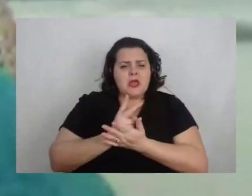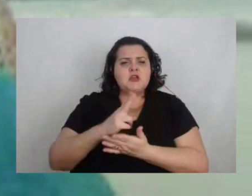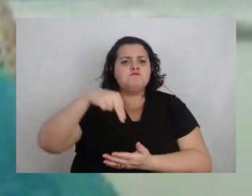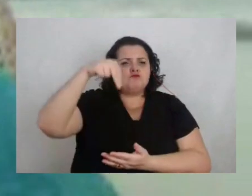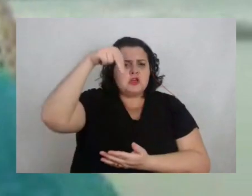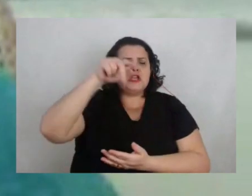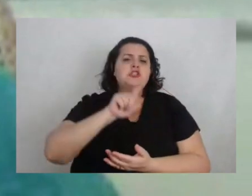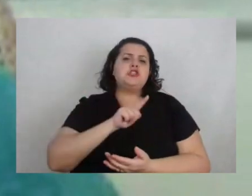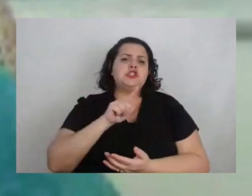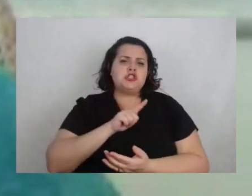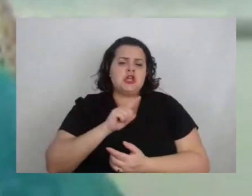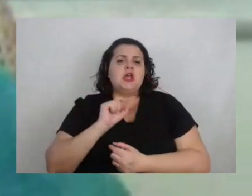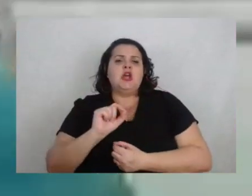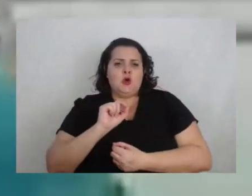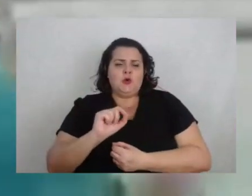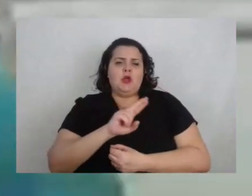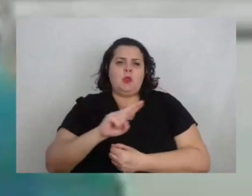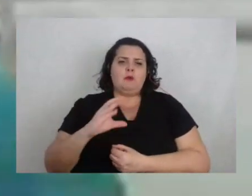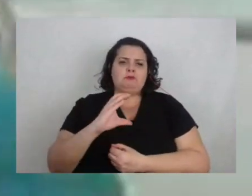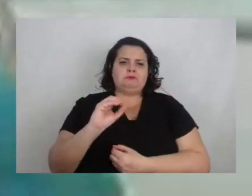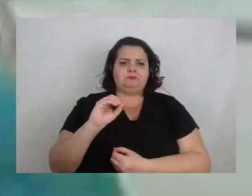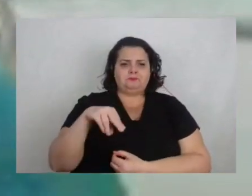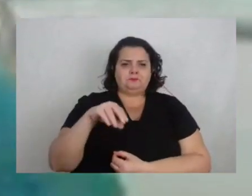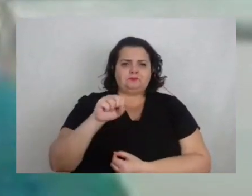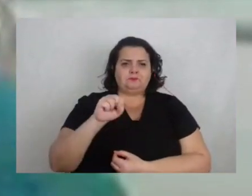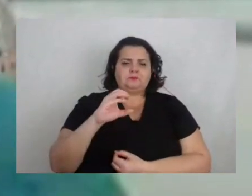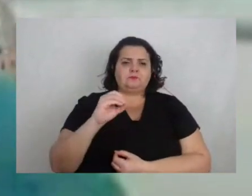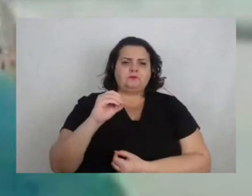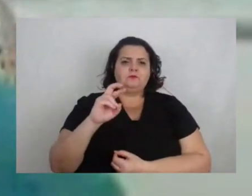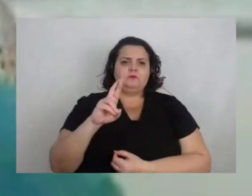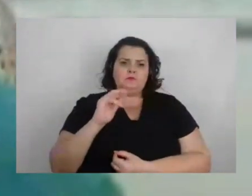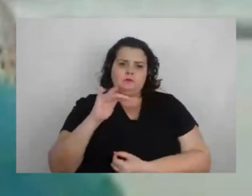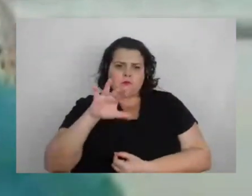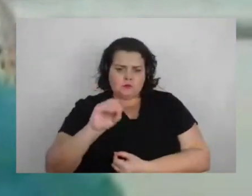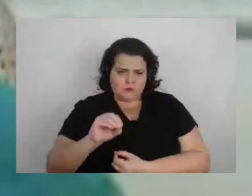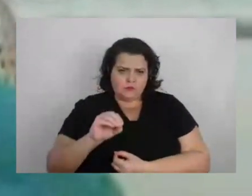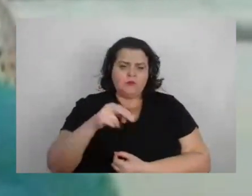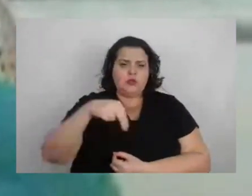chamado Consórcio Nordeste, que reúne os